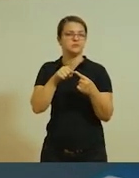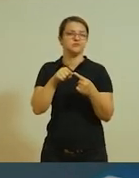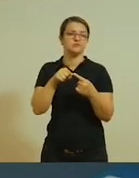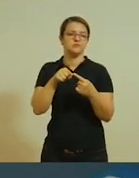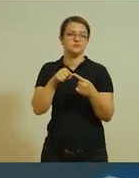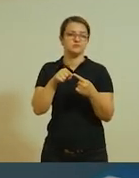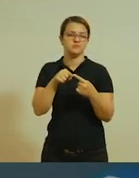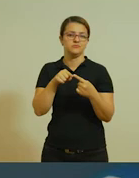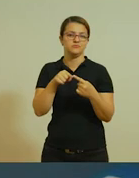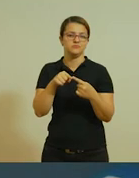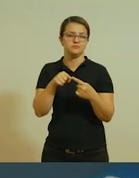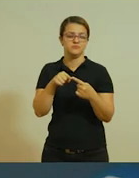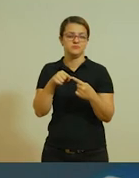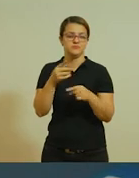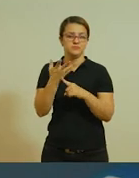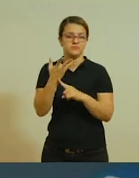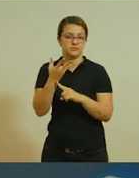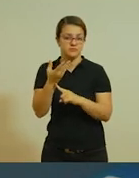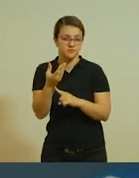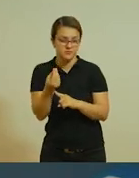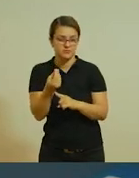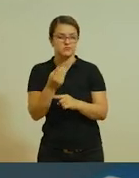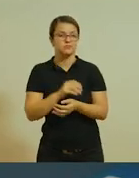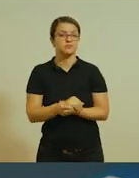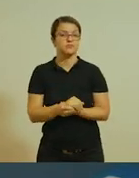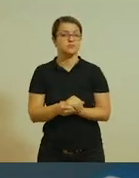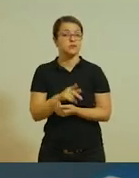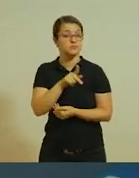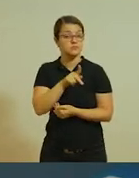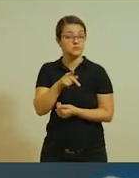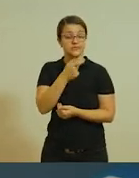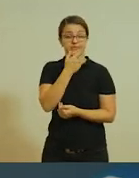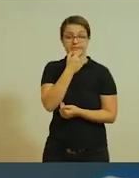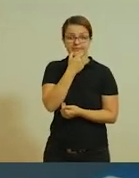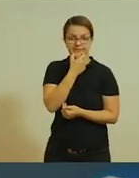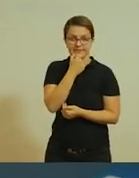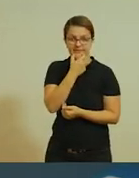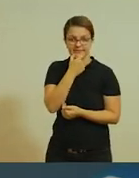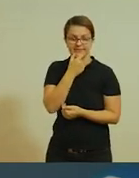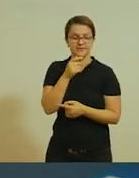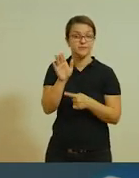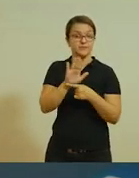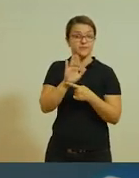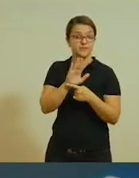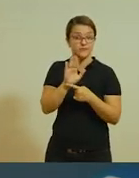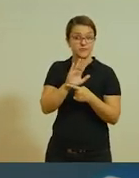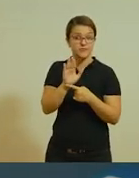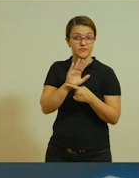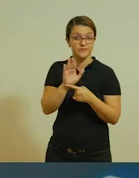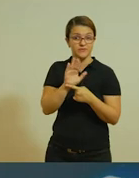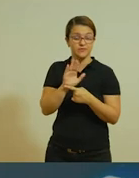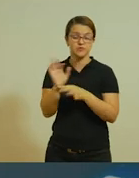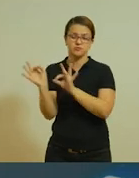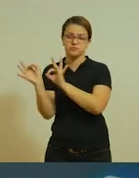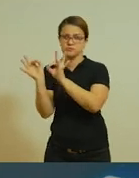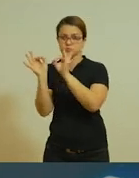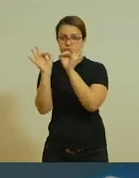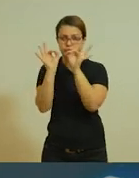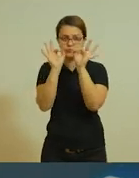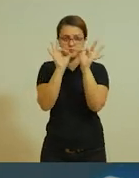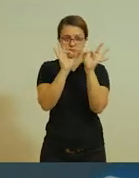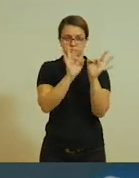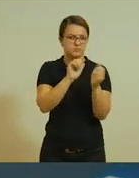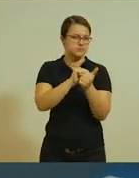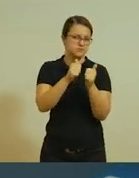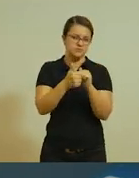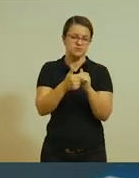que foi proposto para a arte. Em inglês, a professora sugere um vídeo também, tem poucas adaptações que são necessárias.